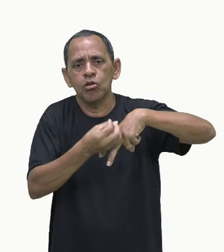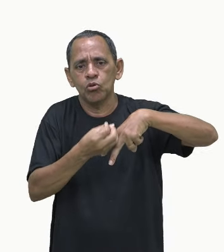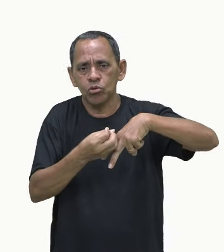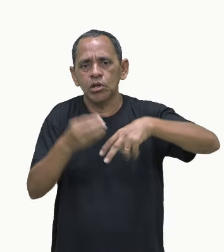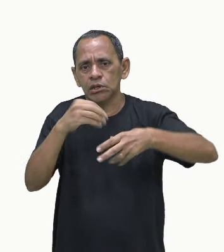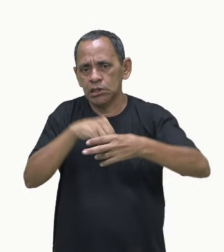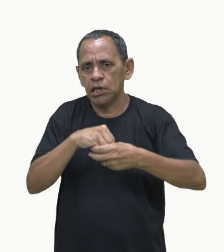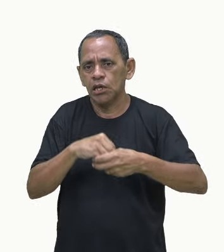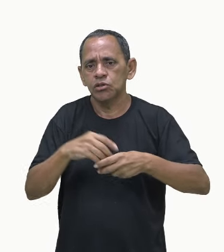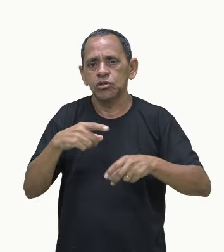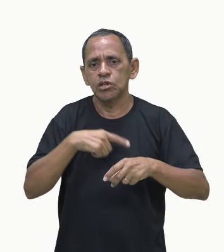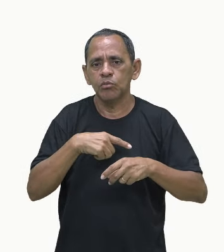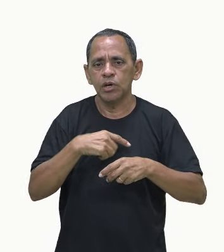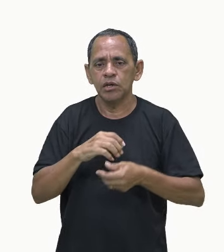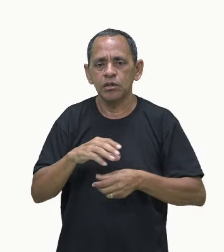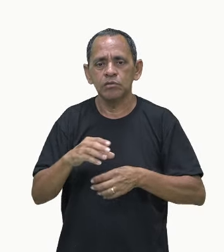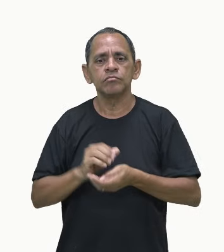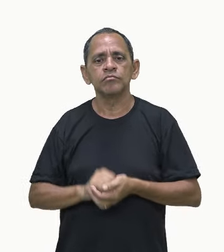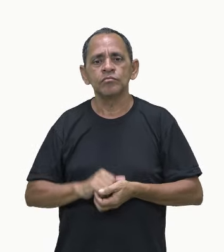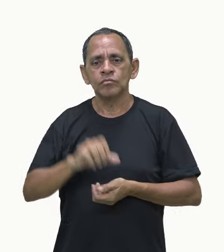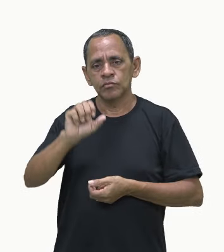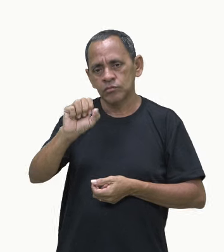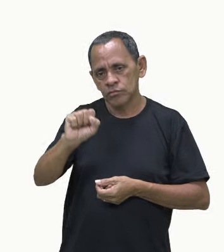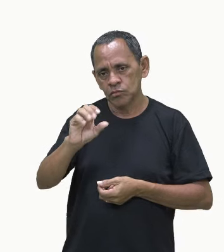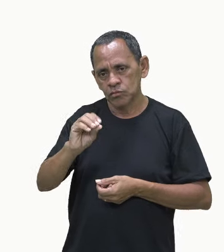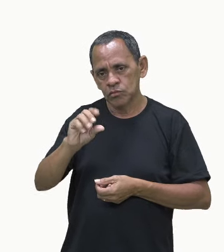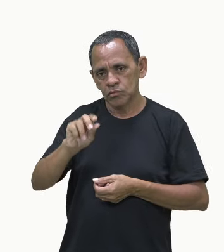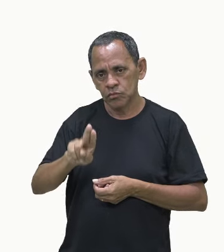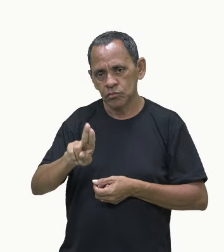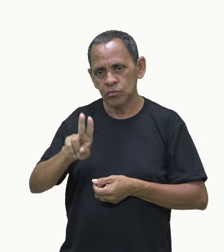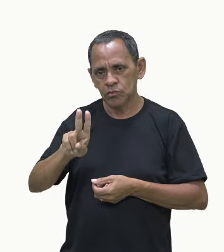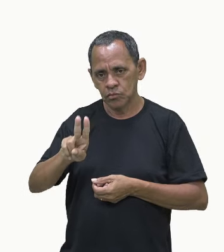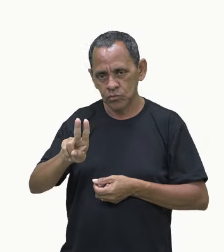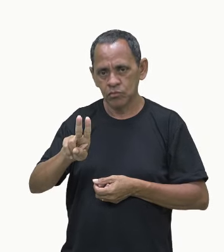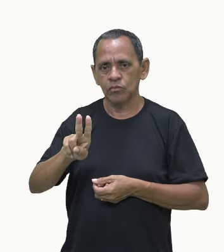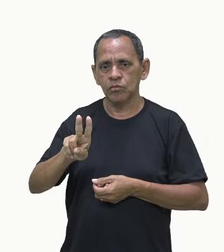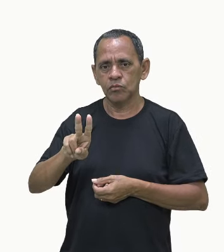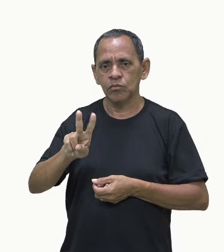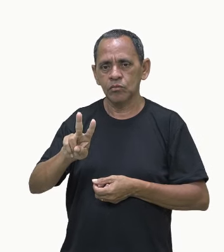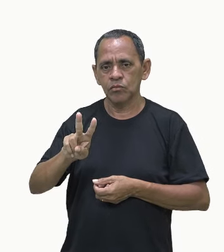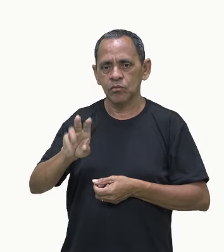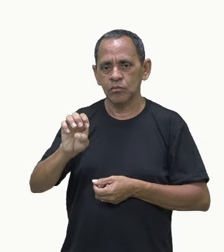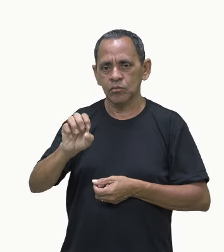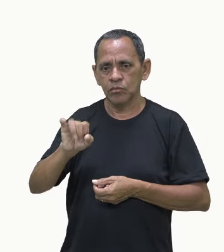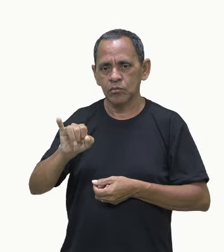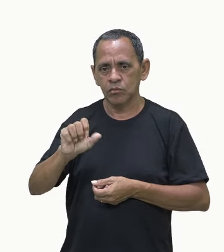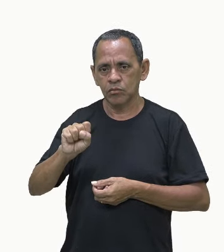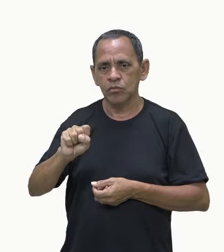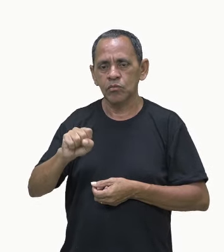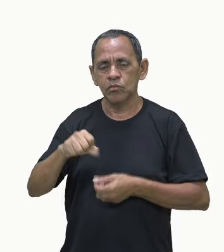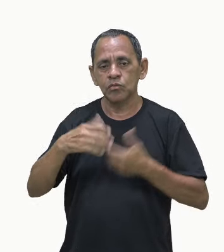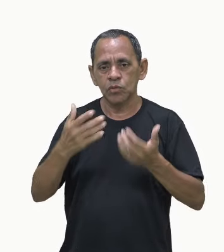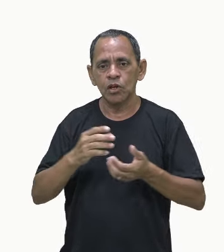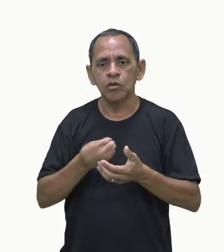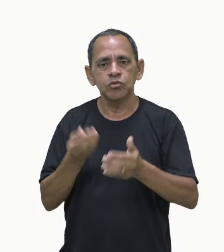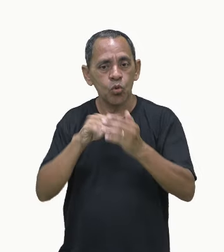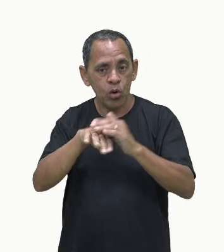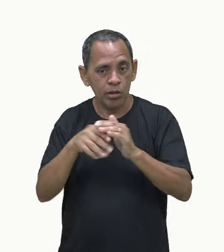lipogordura, né? Solúveis, lipossolúveis, solúveis em gordura. E elas, então, são armazenadas